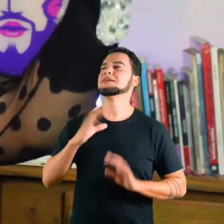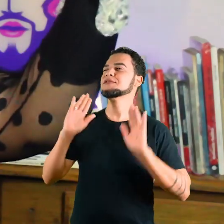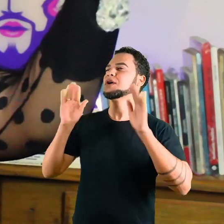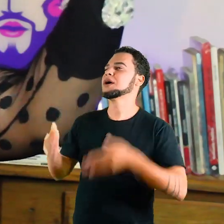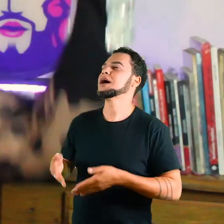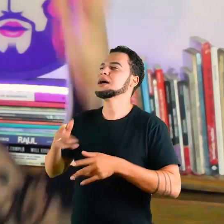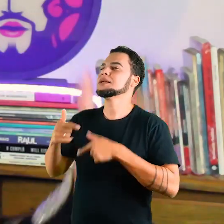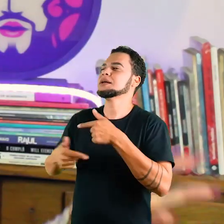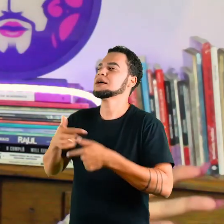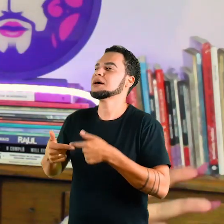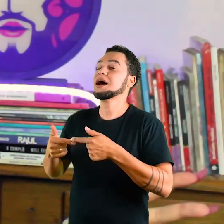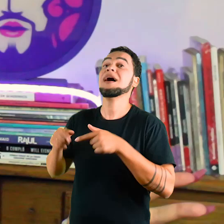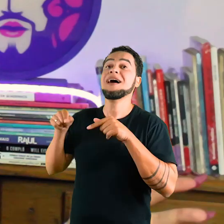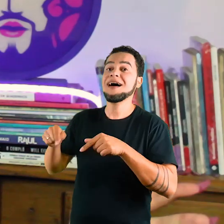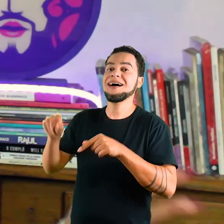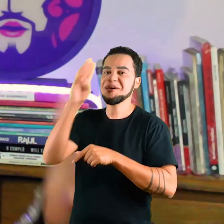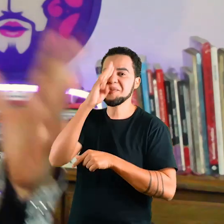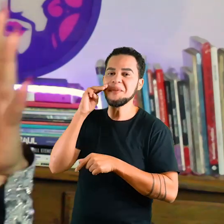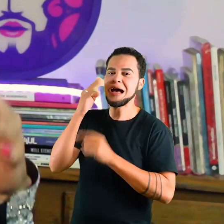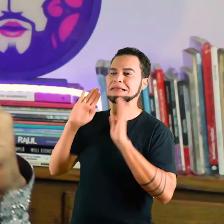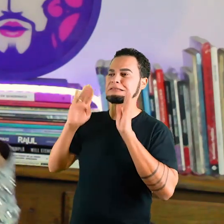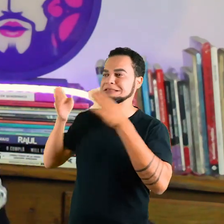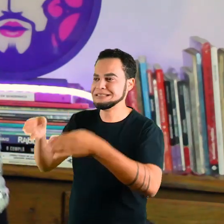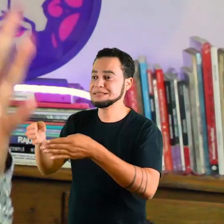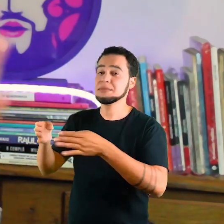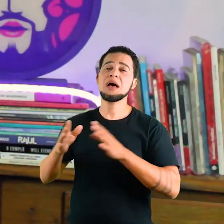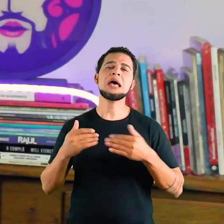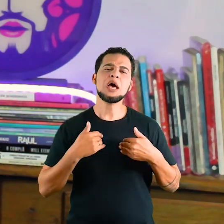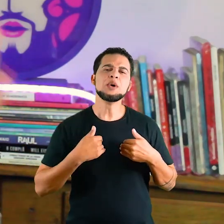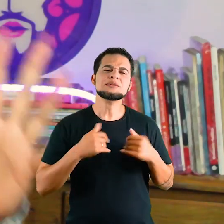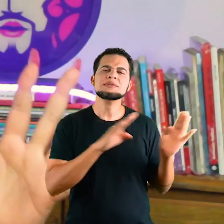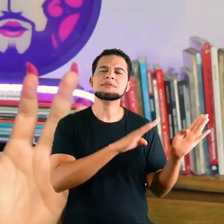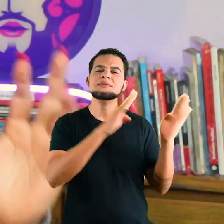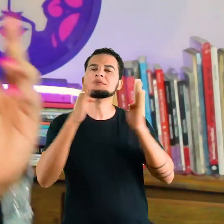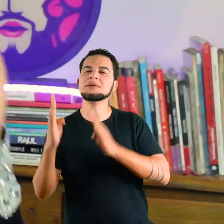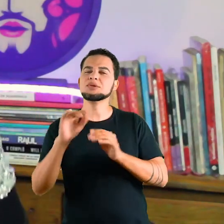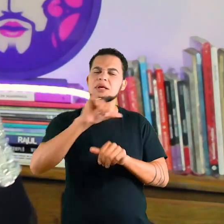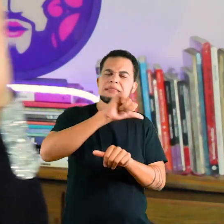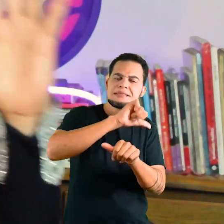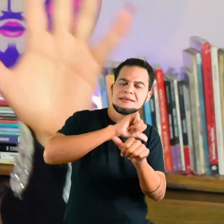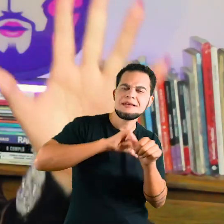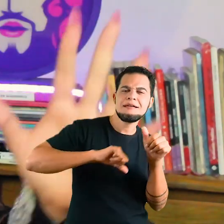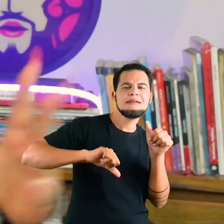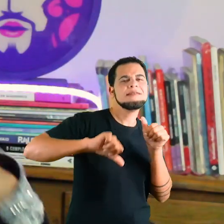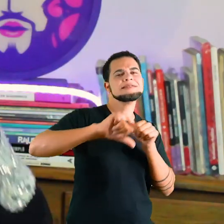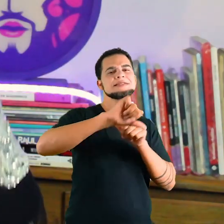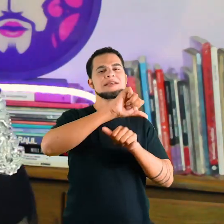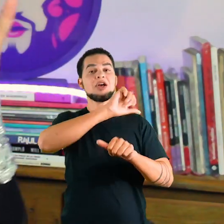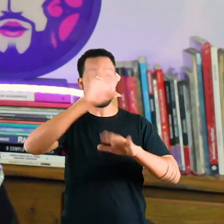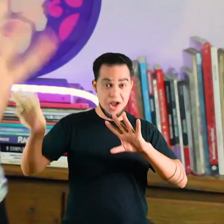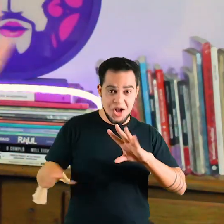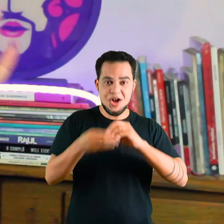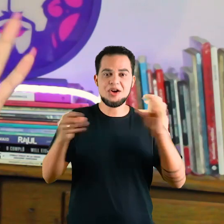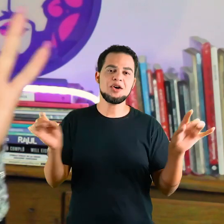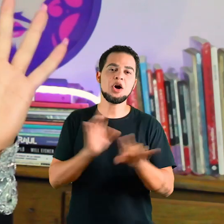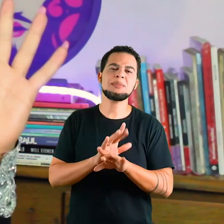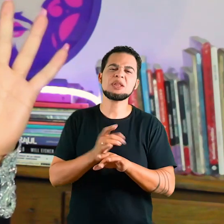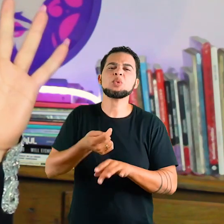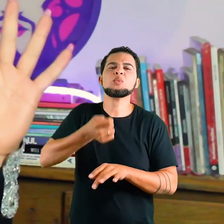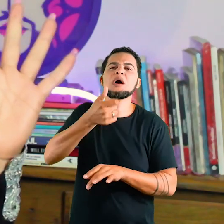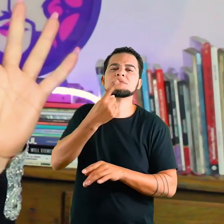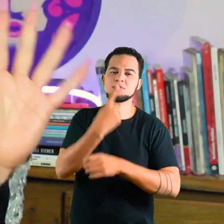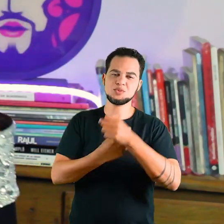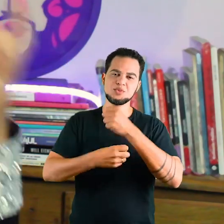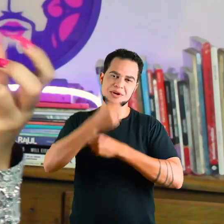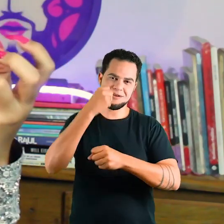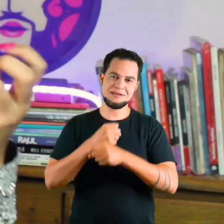do proletariado. Que era o marxismo. Eu estava em um lento processo de transição que eu fui completar exatamente há quase